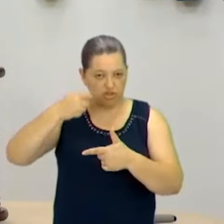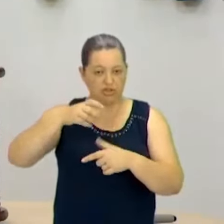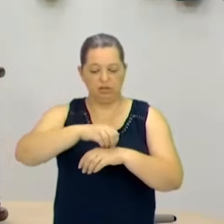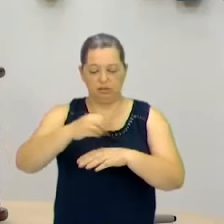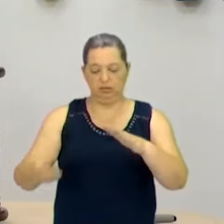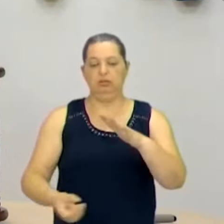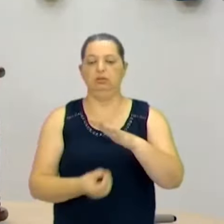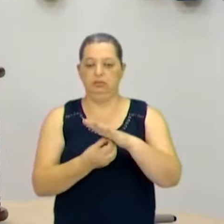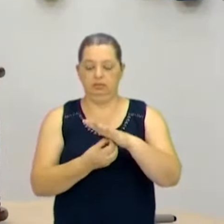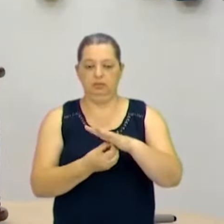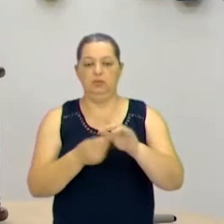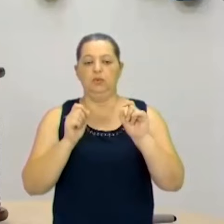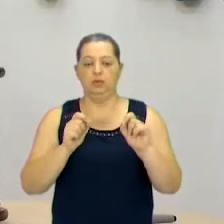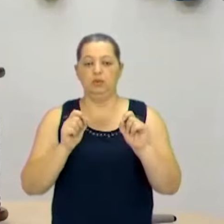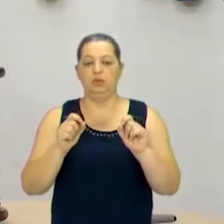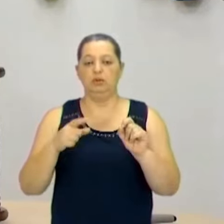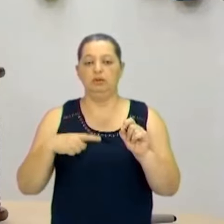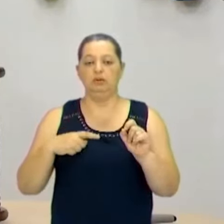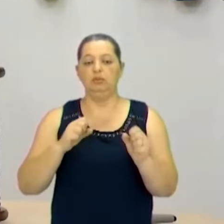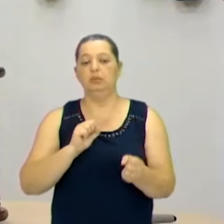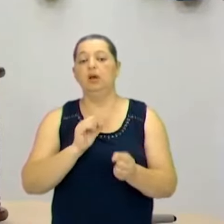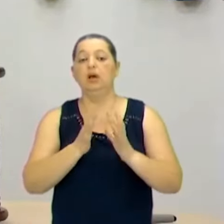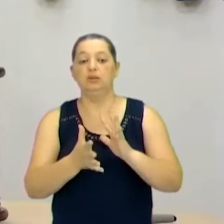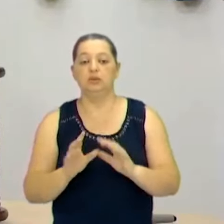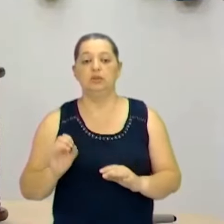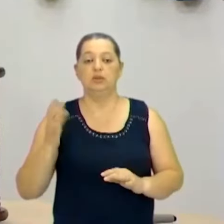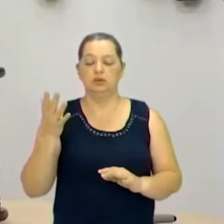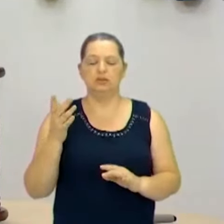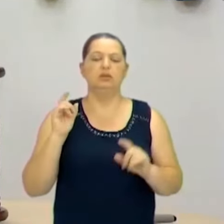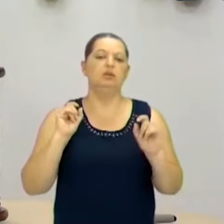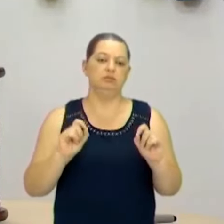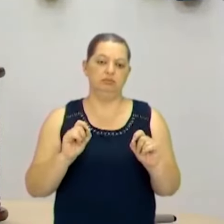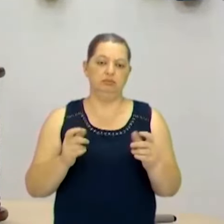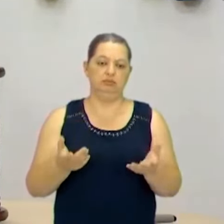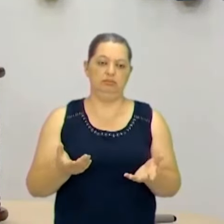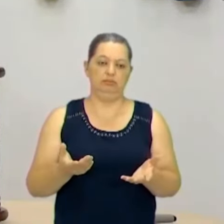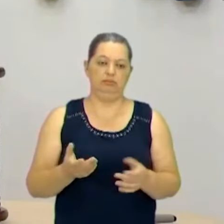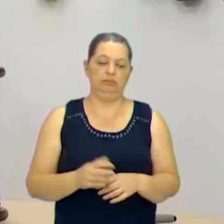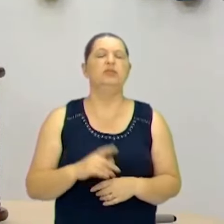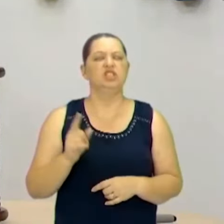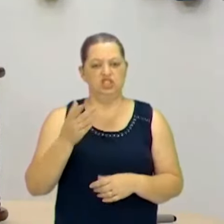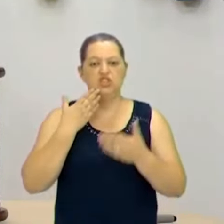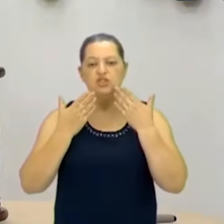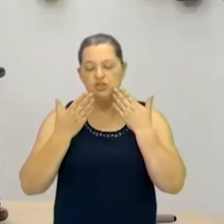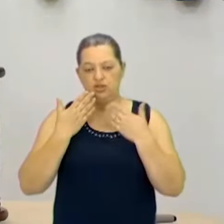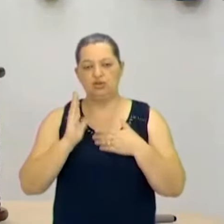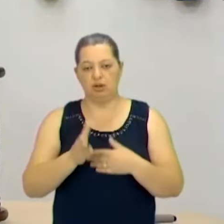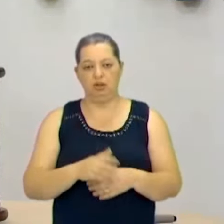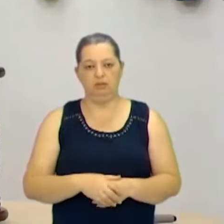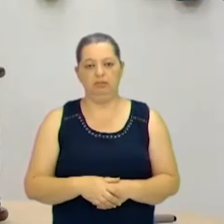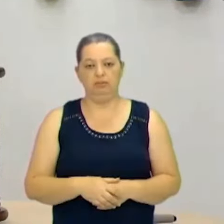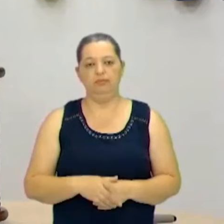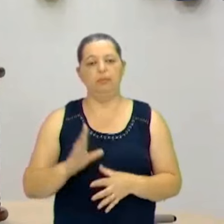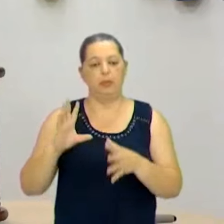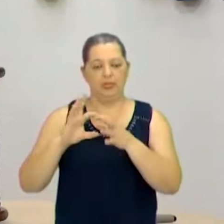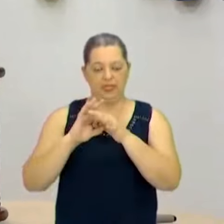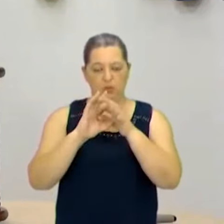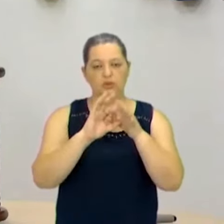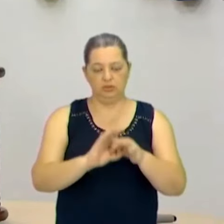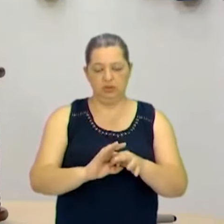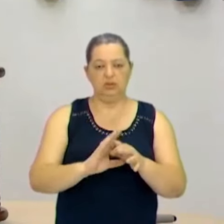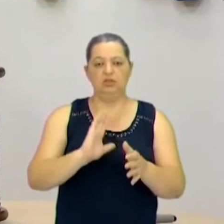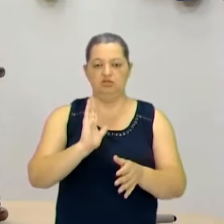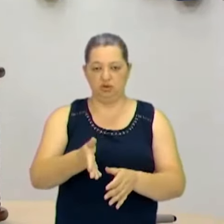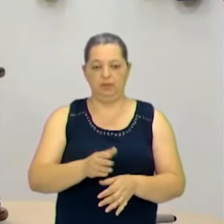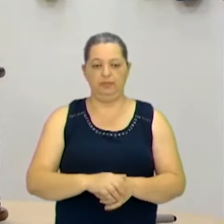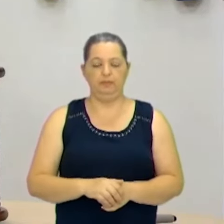quais informações, quais ações estão acontecendo, né? O que está acontecendo? Eu acho que isso a gente já conversou bastante, está bem contextualizado. E